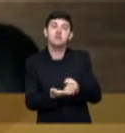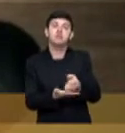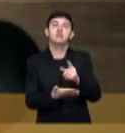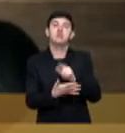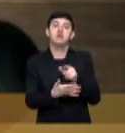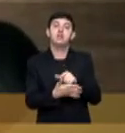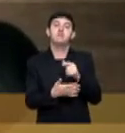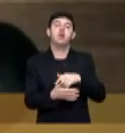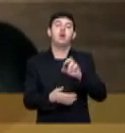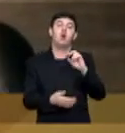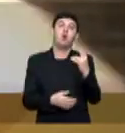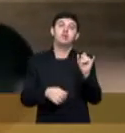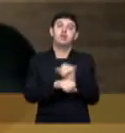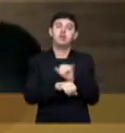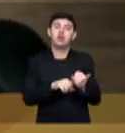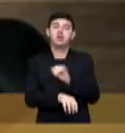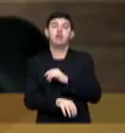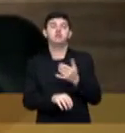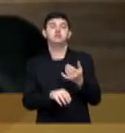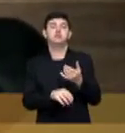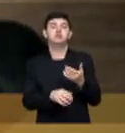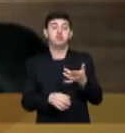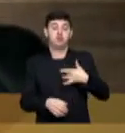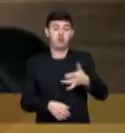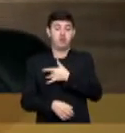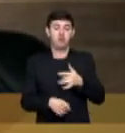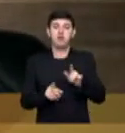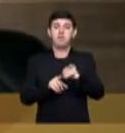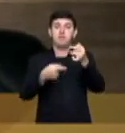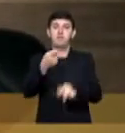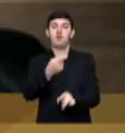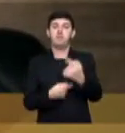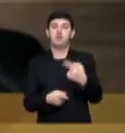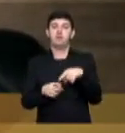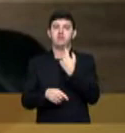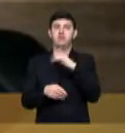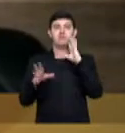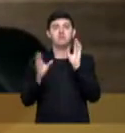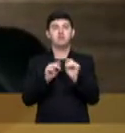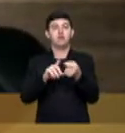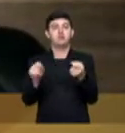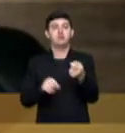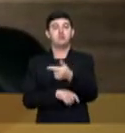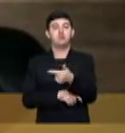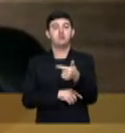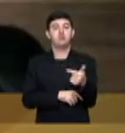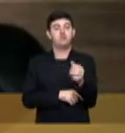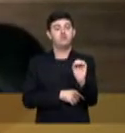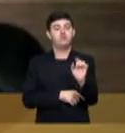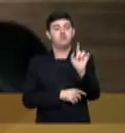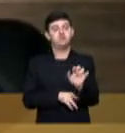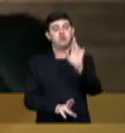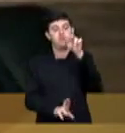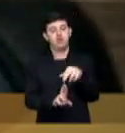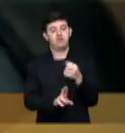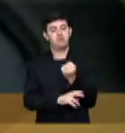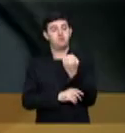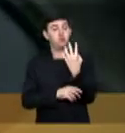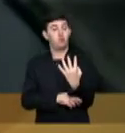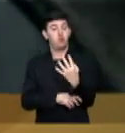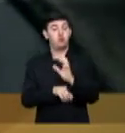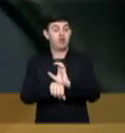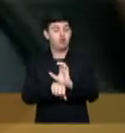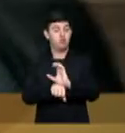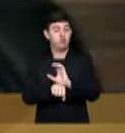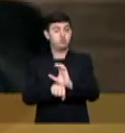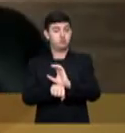restringidas, porque o rol de produtos constantes do artigo 220, parágrafo 4º da Constituição,